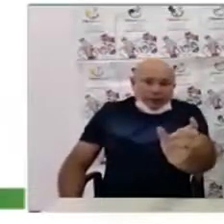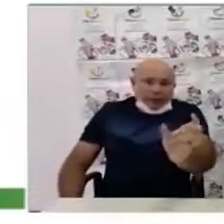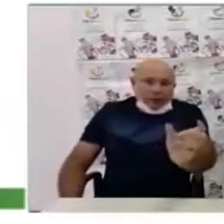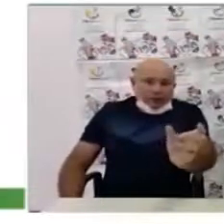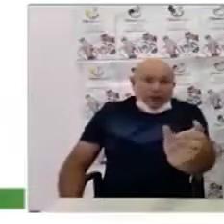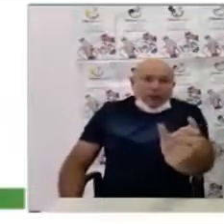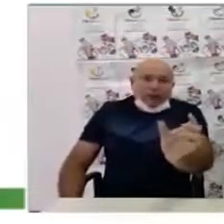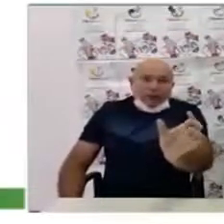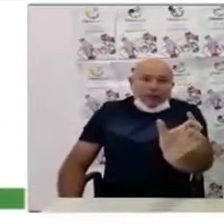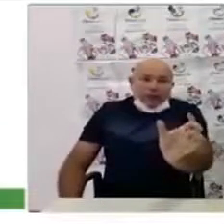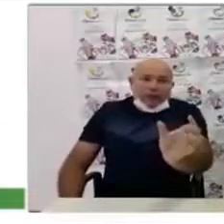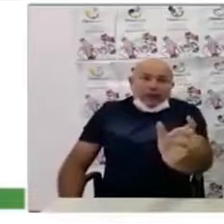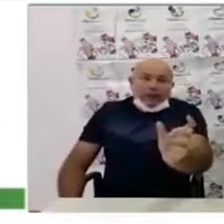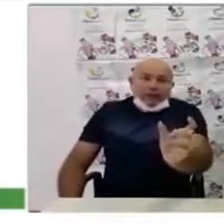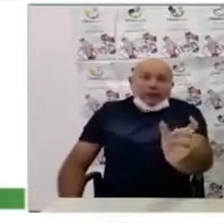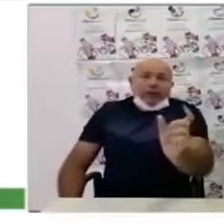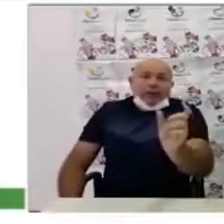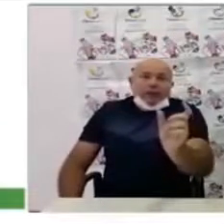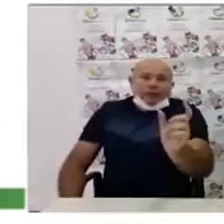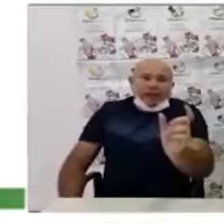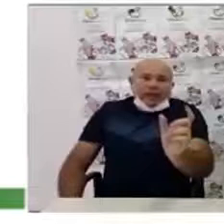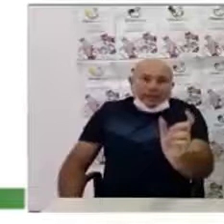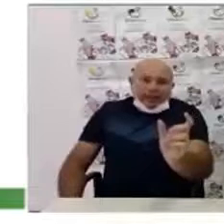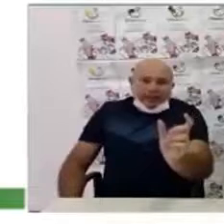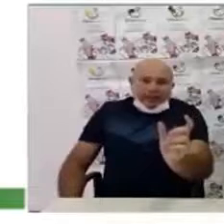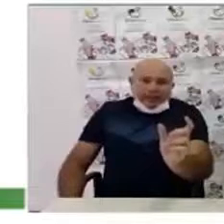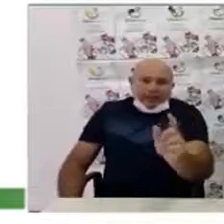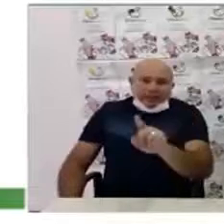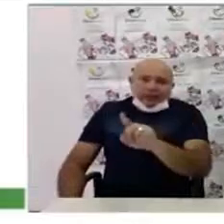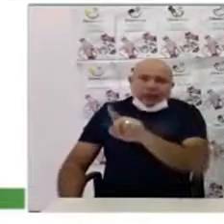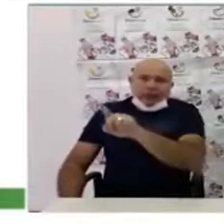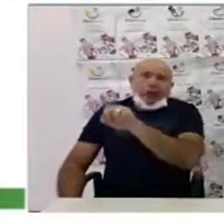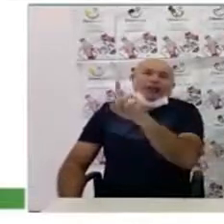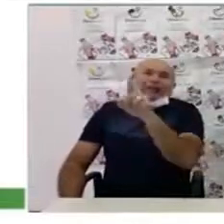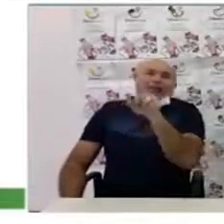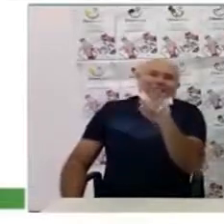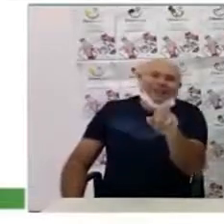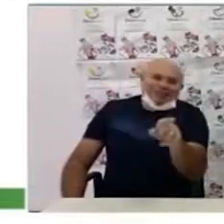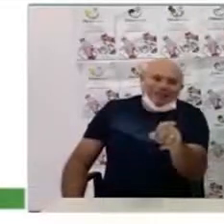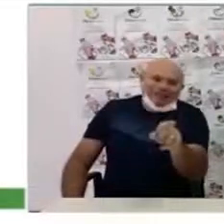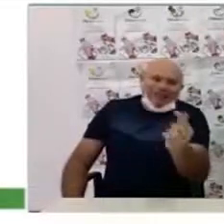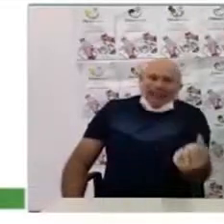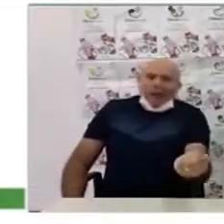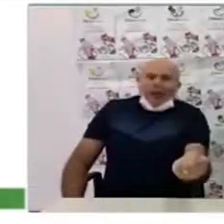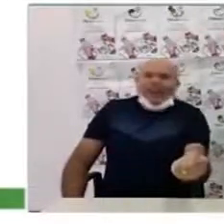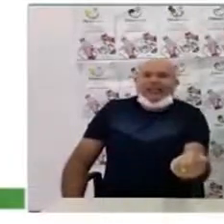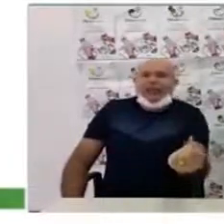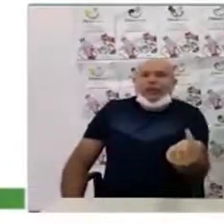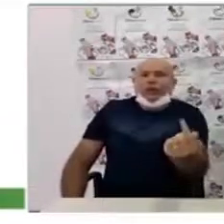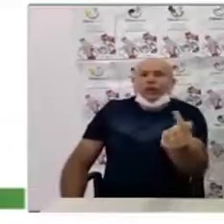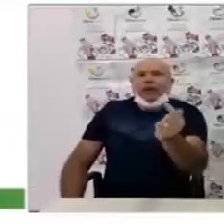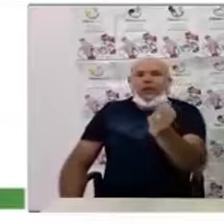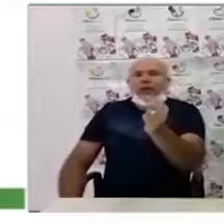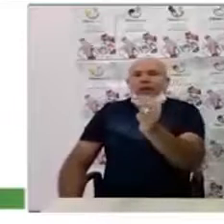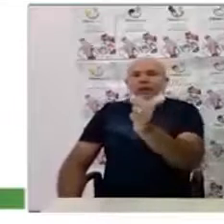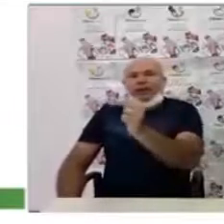sem os voltos, mas deu para ver, é a idade. Você vê aí na parte de cima que entrou uma energia, aí o elétron saltou